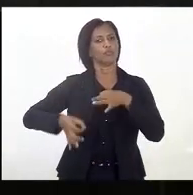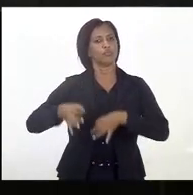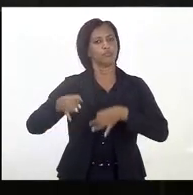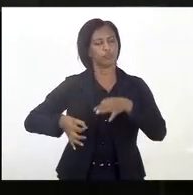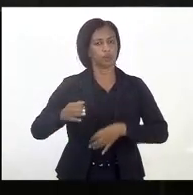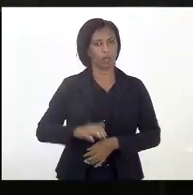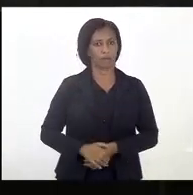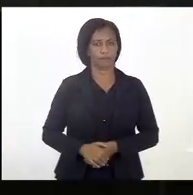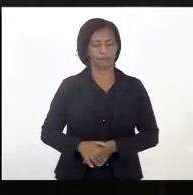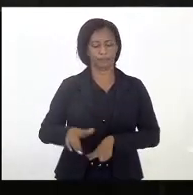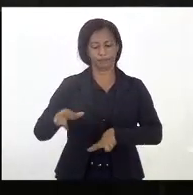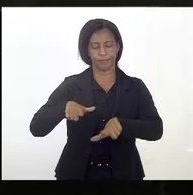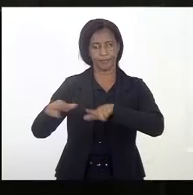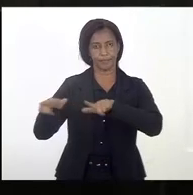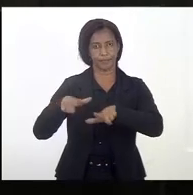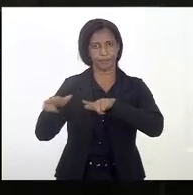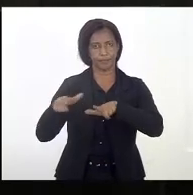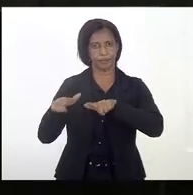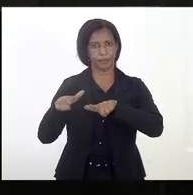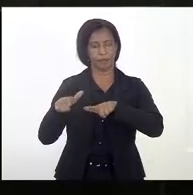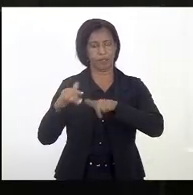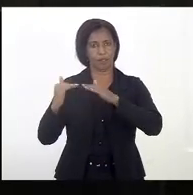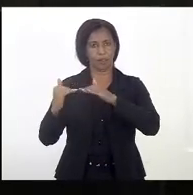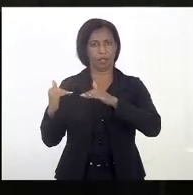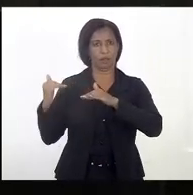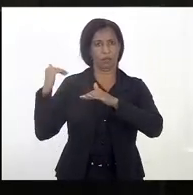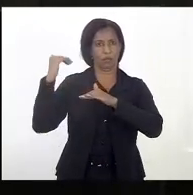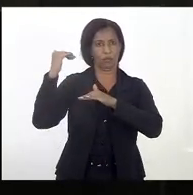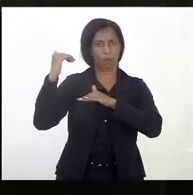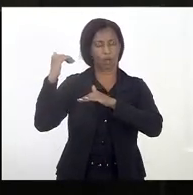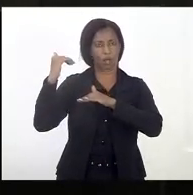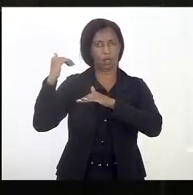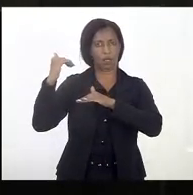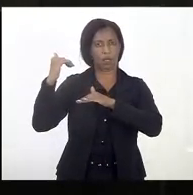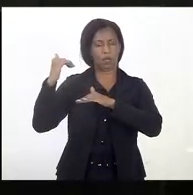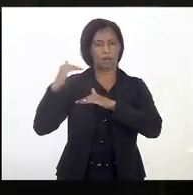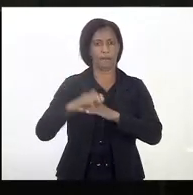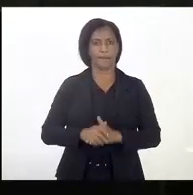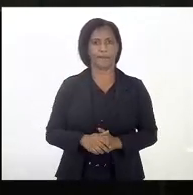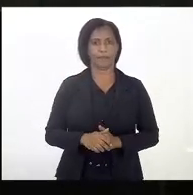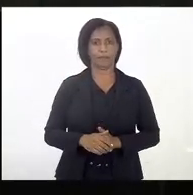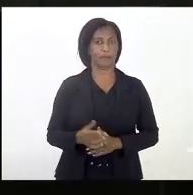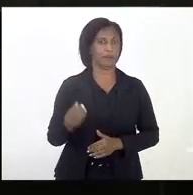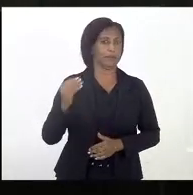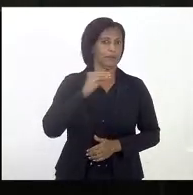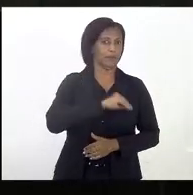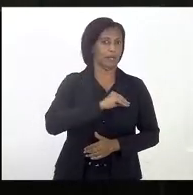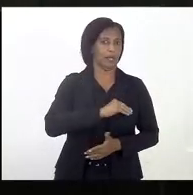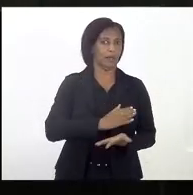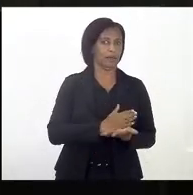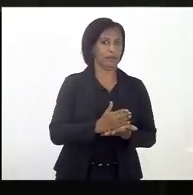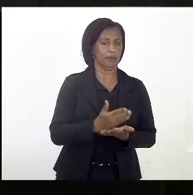servidores de nível superior a remuneração inicial